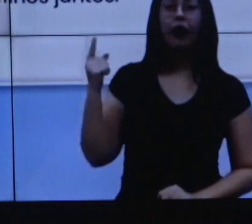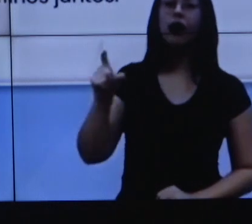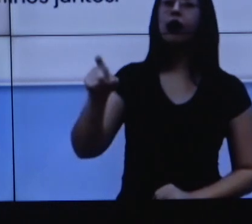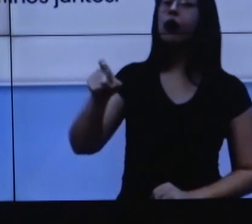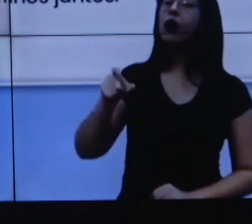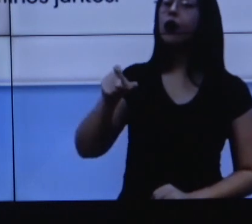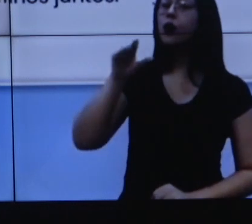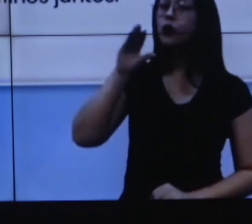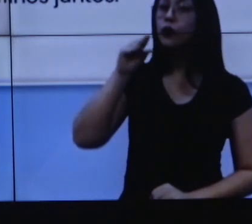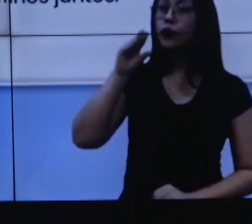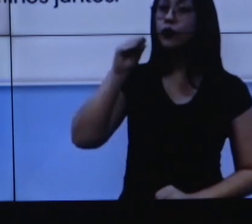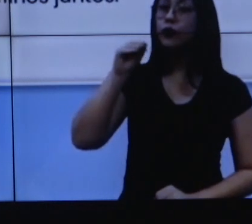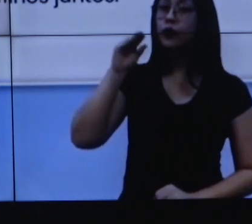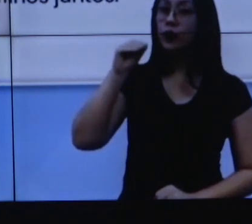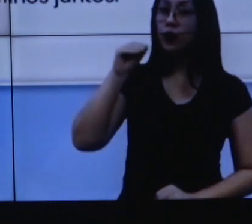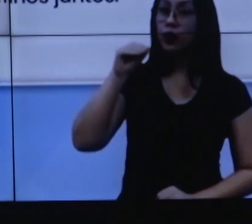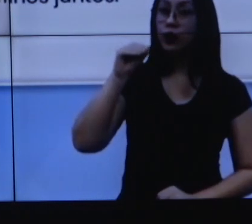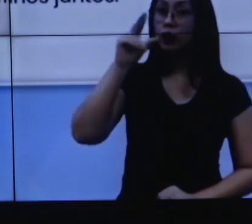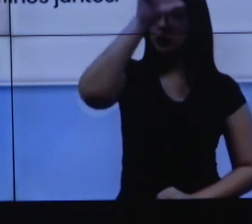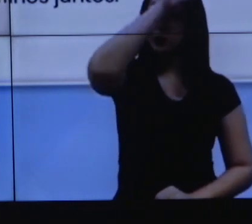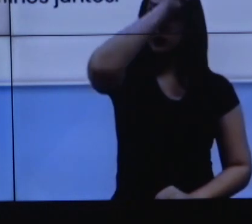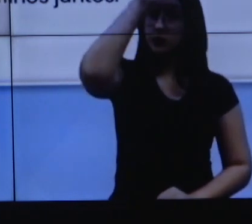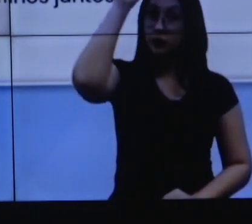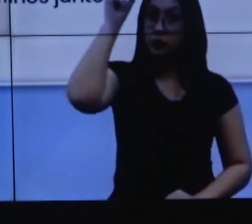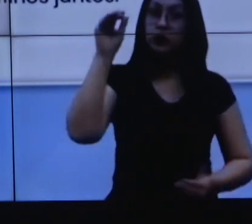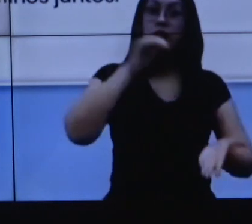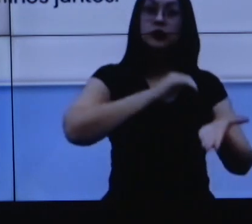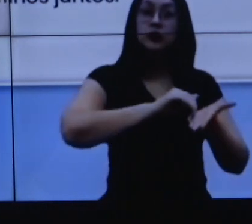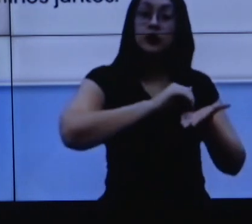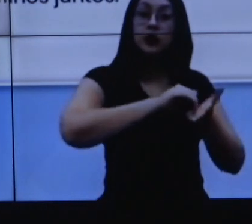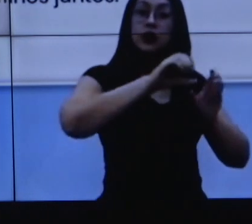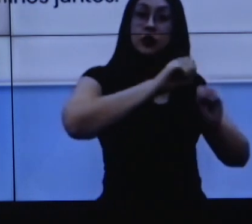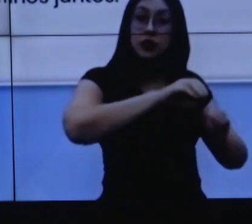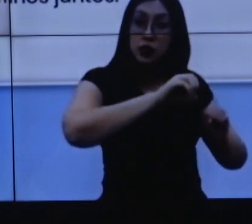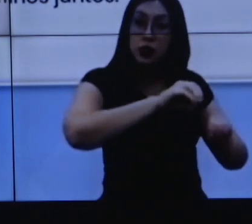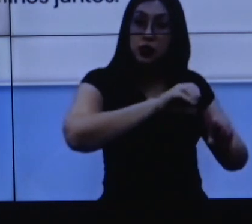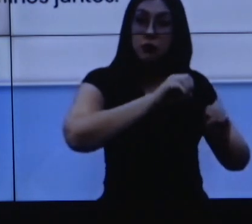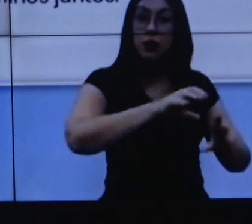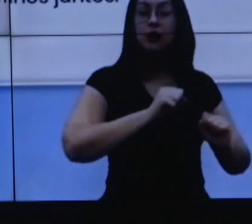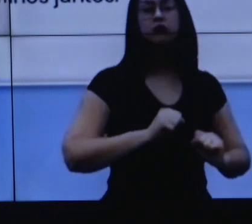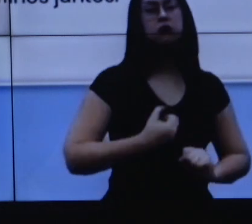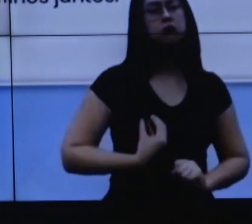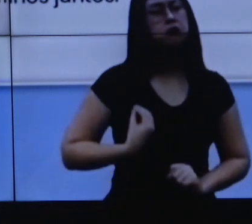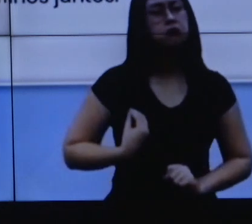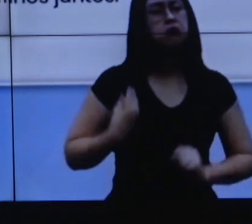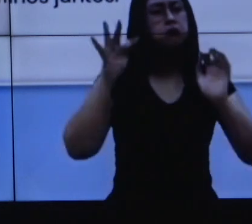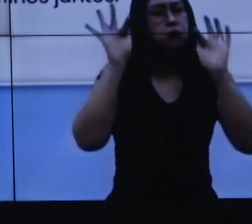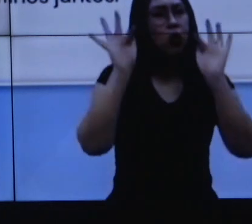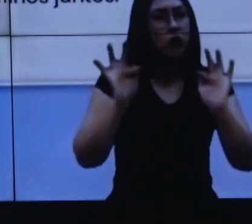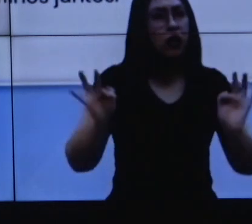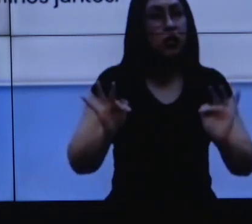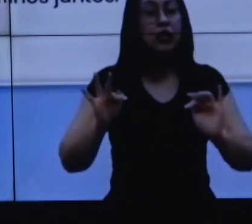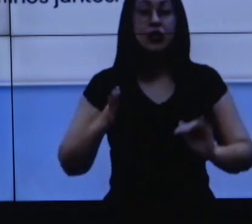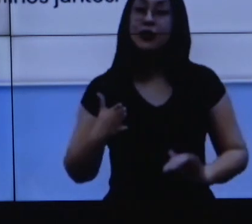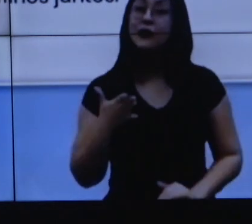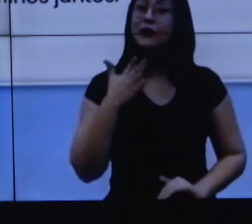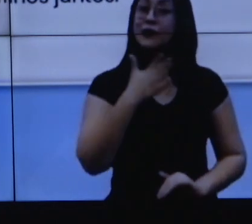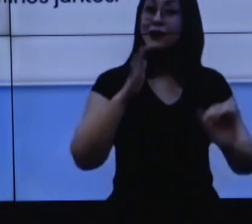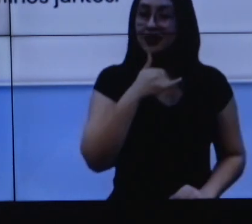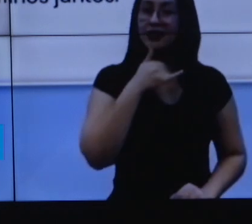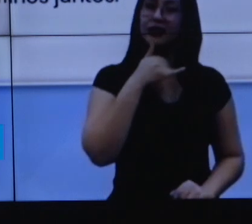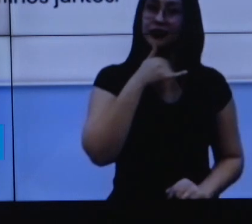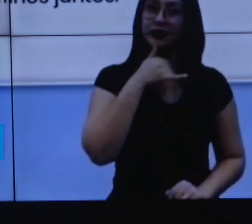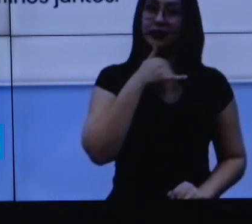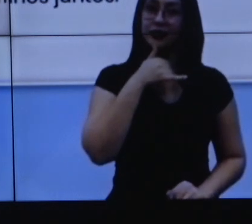prefeitura, da Secretaria de Educação, estava feliz, inclusive, foi comemorar. Infelizmente,